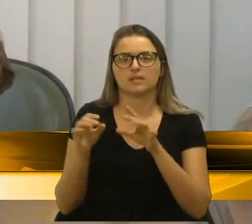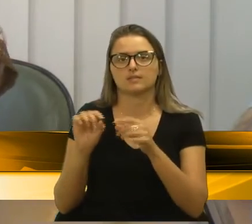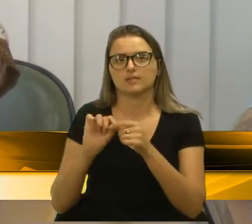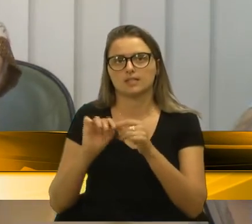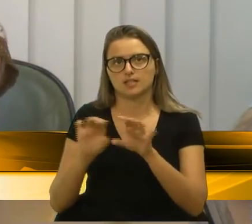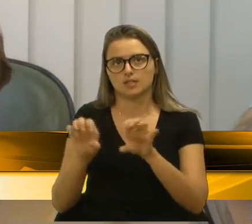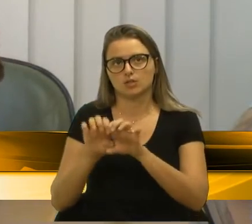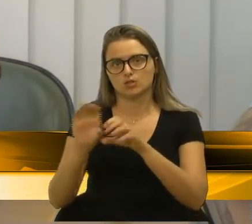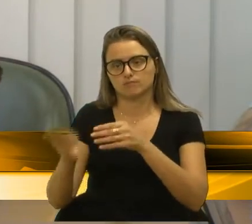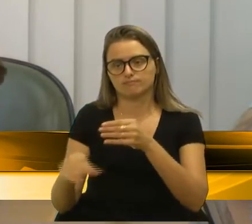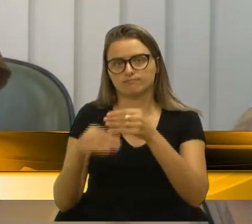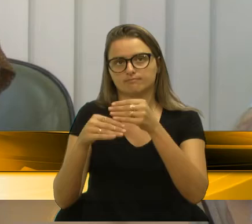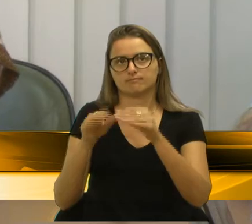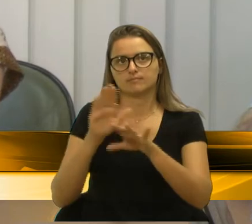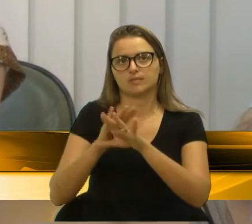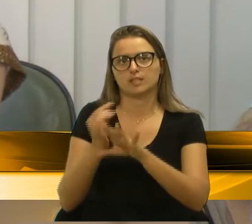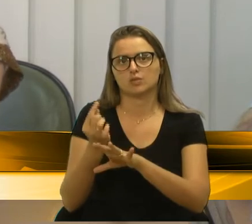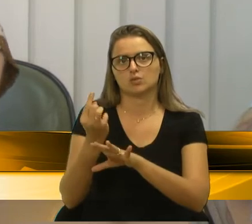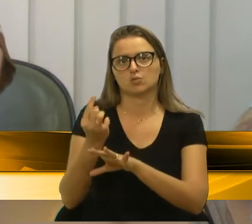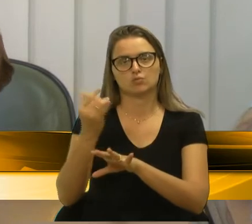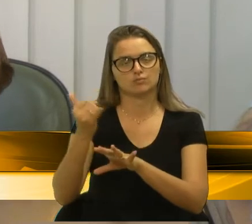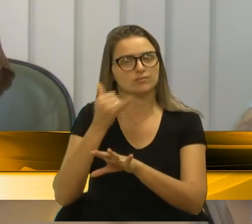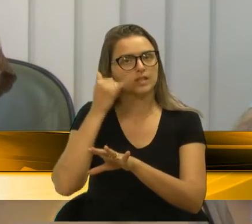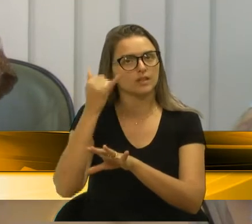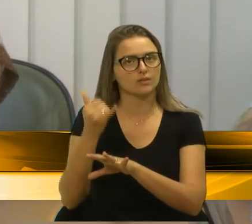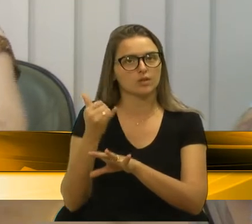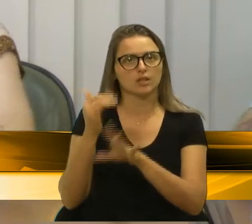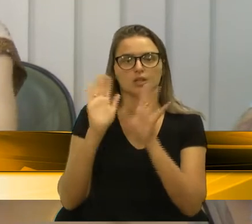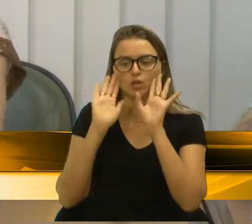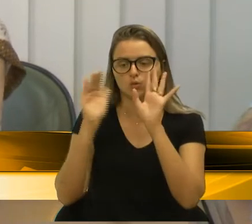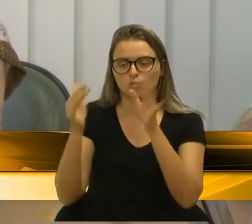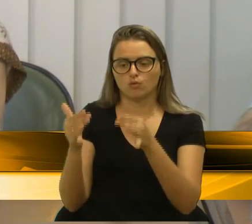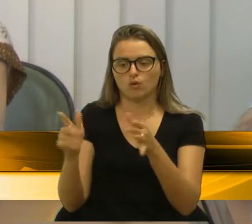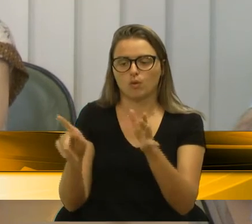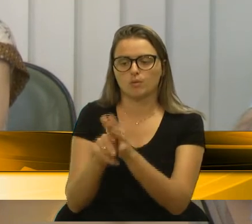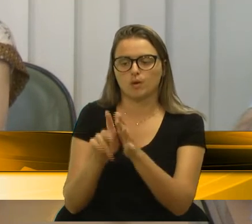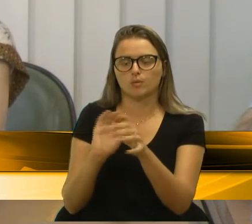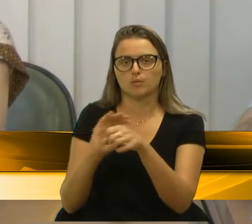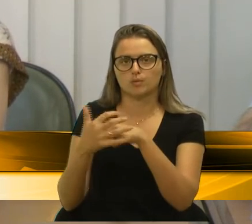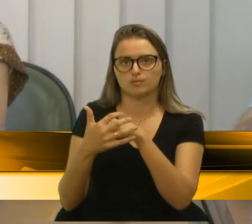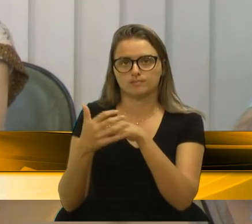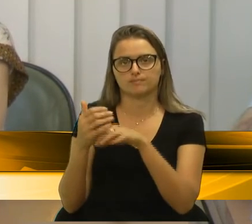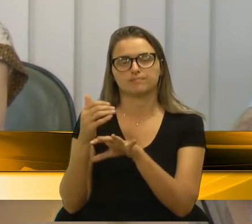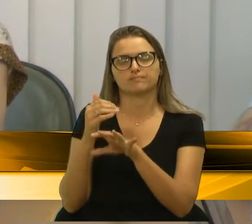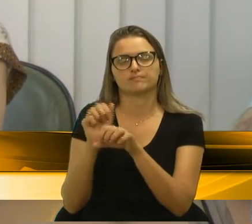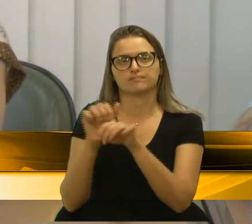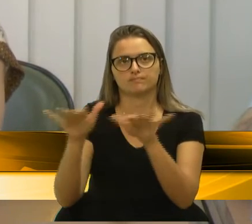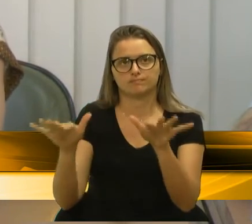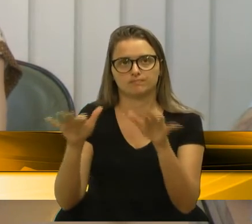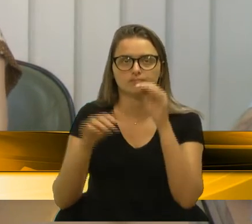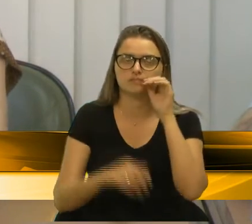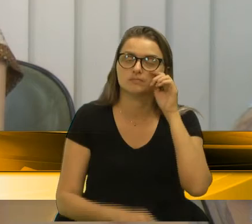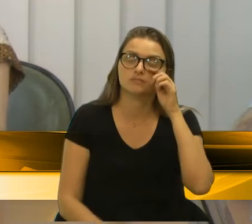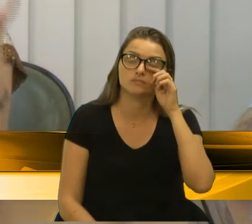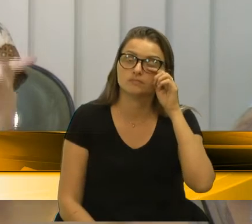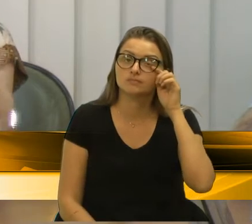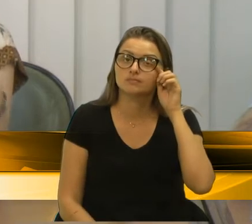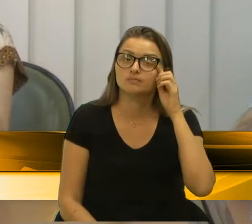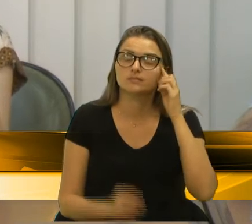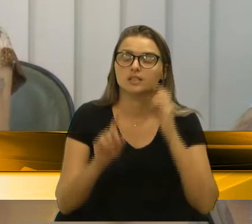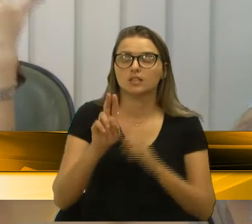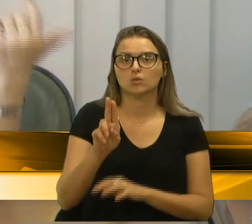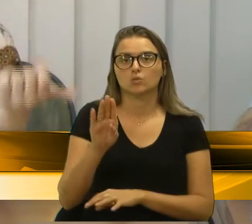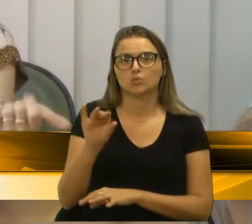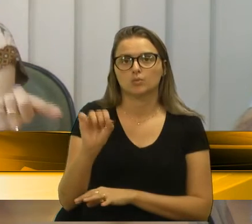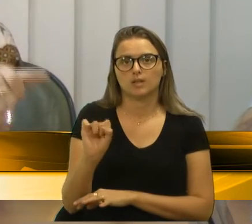mais uma linha ali dentro do próprio Alô Caxias que direcione para o atendimento do coronavírus. E as UBSs,